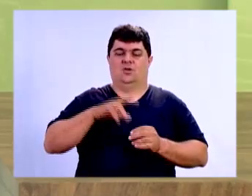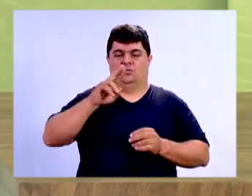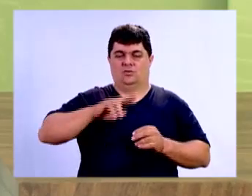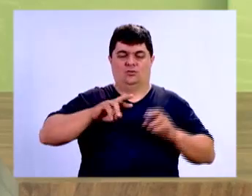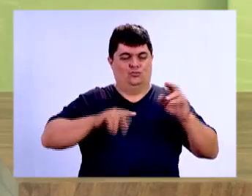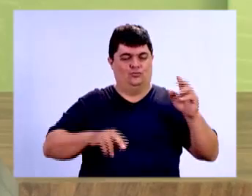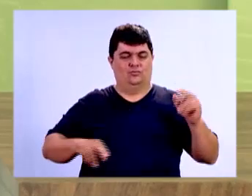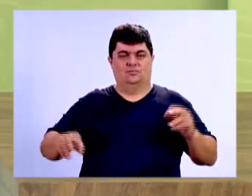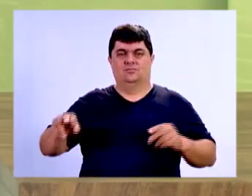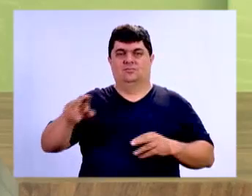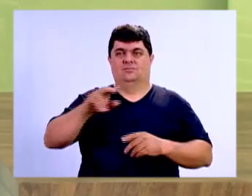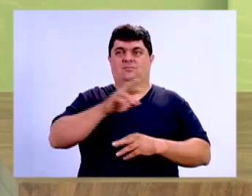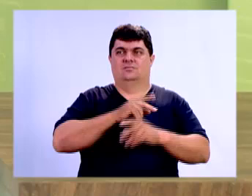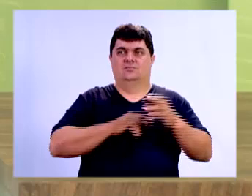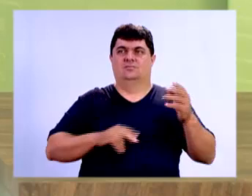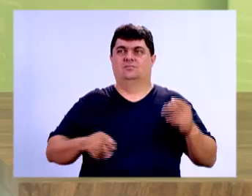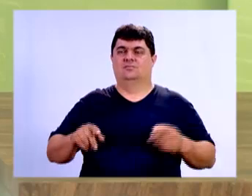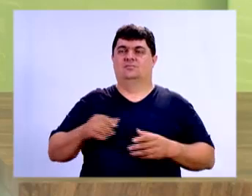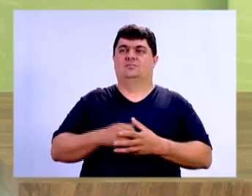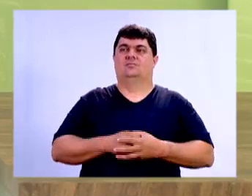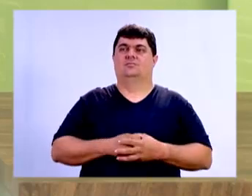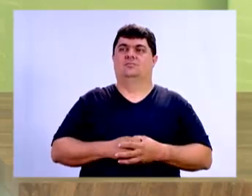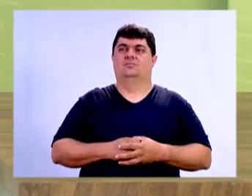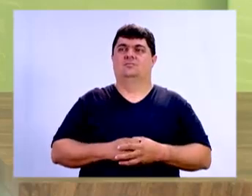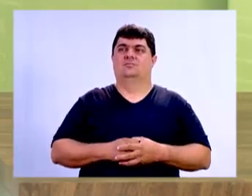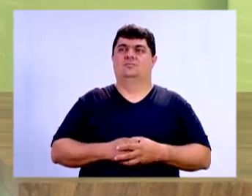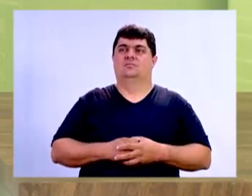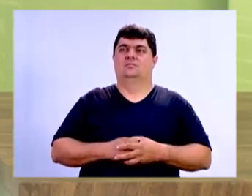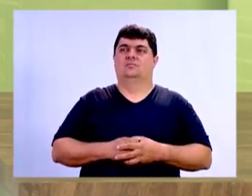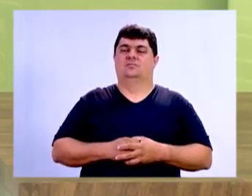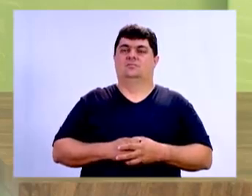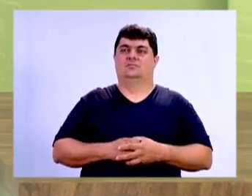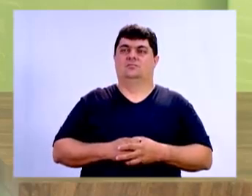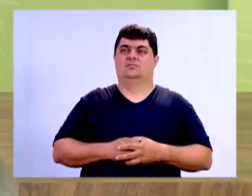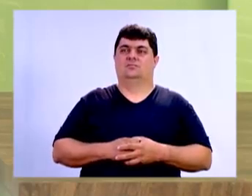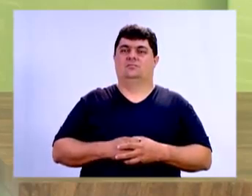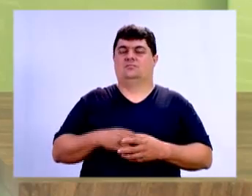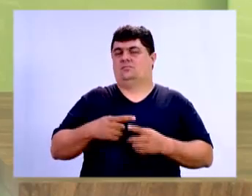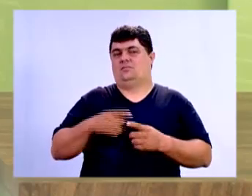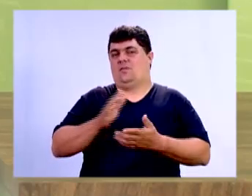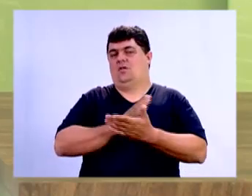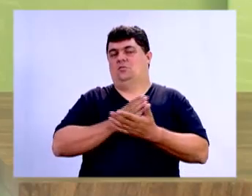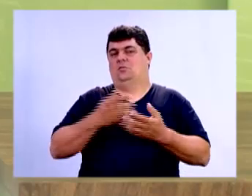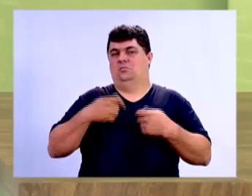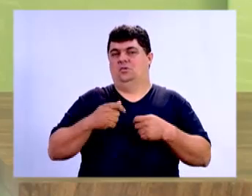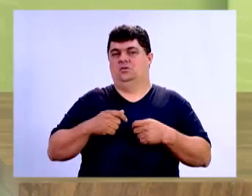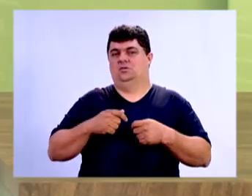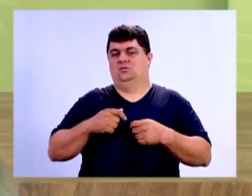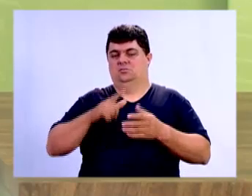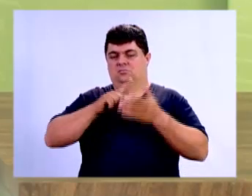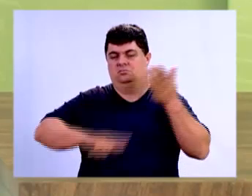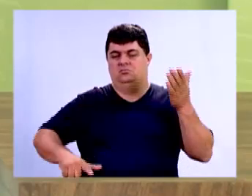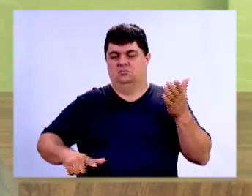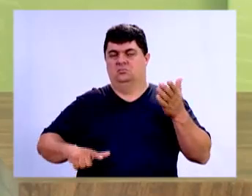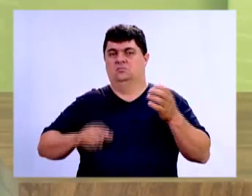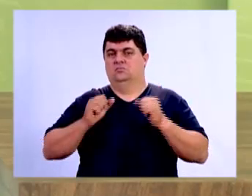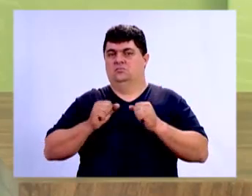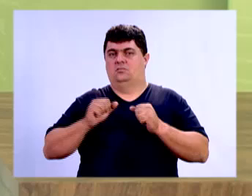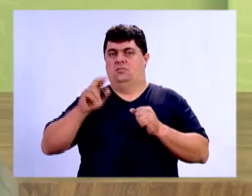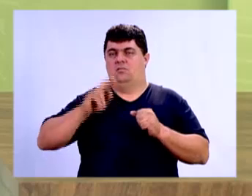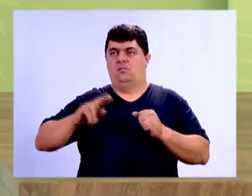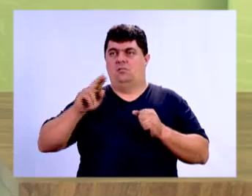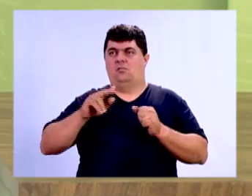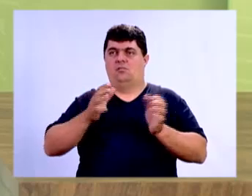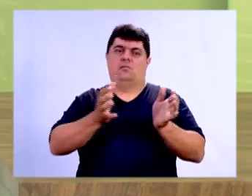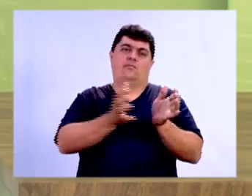vai usar um objeto específico. Porque às vezes você não precisa usar uma lista, quando você pode resolver o